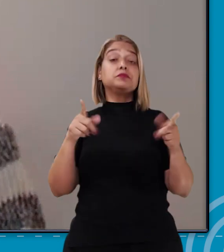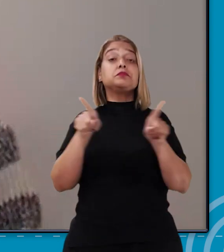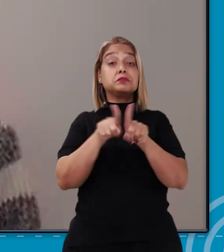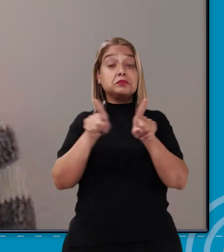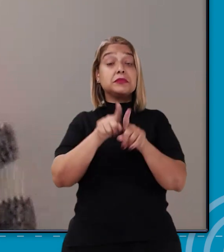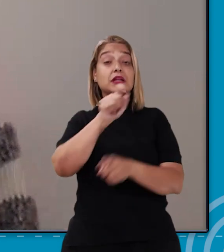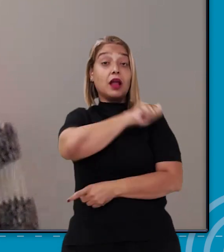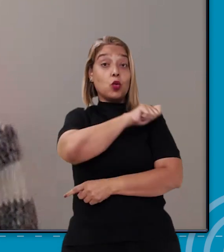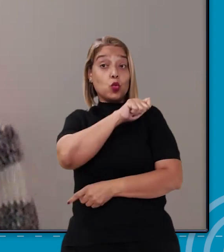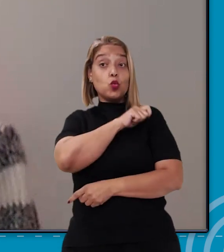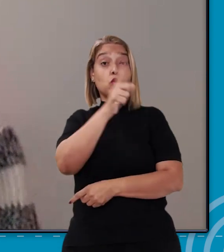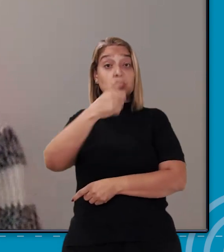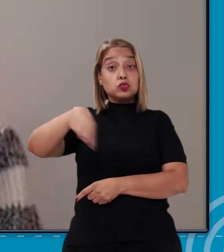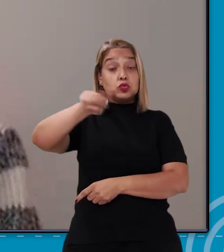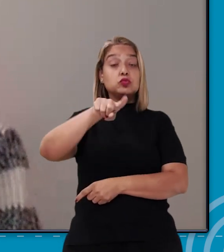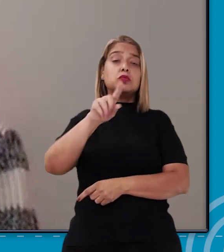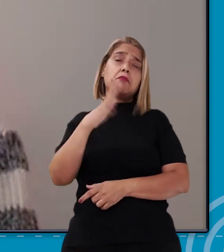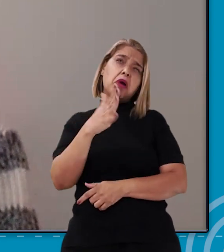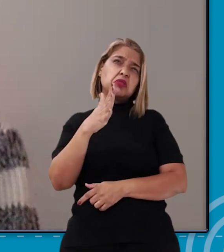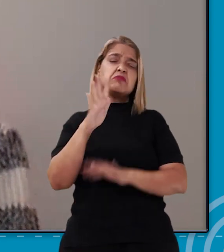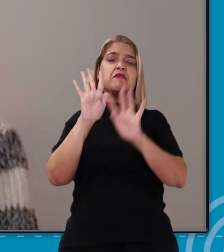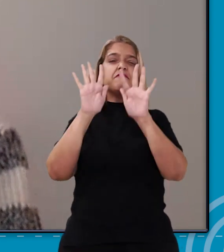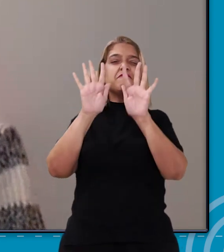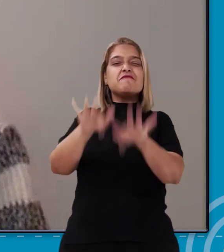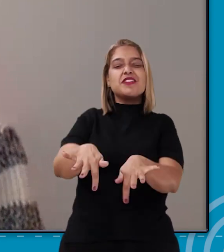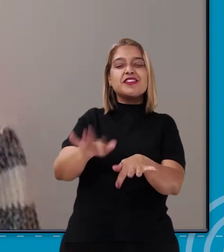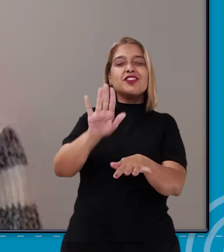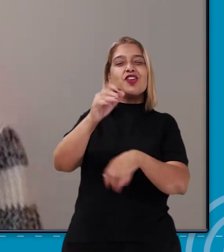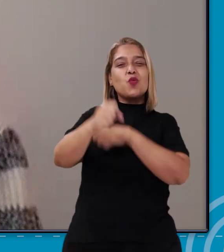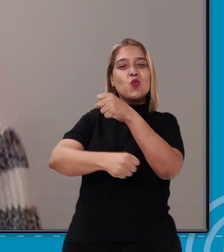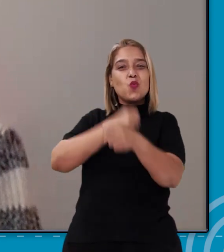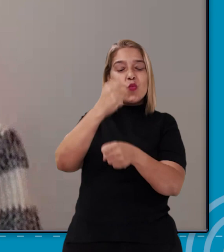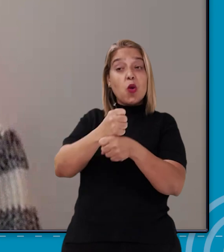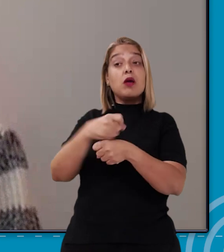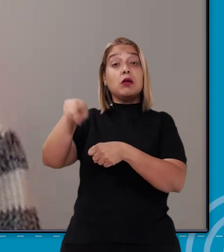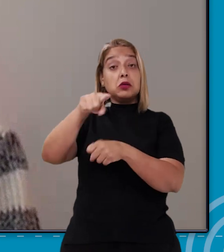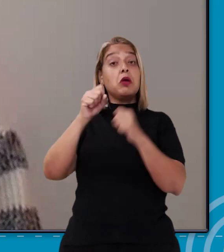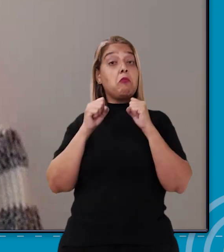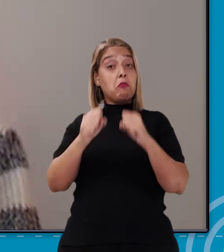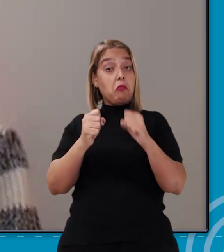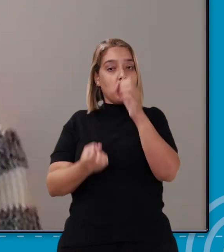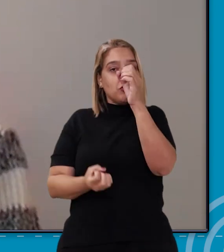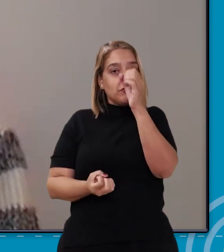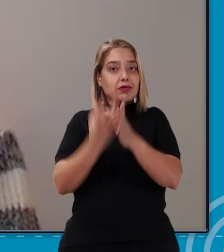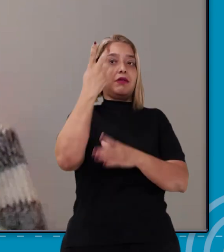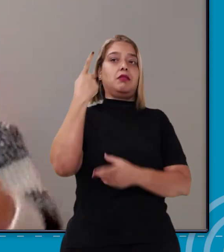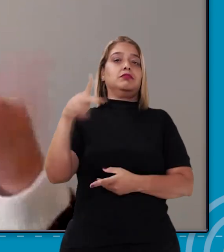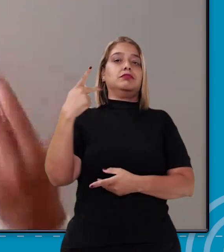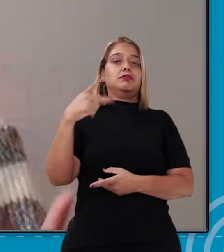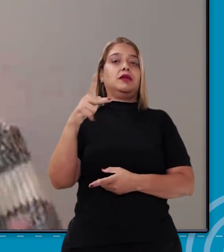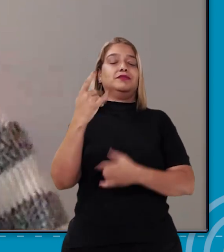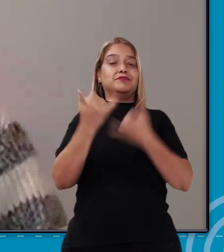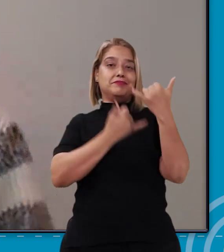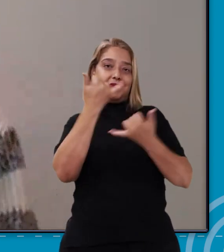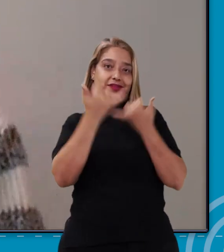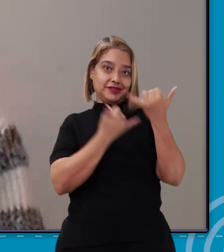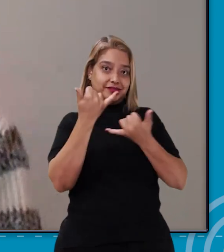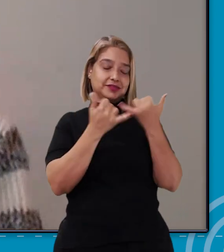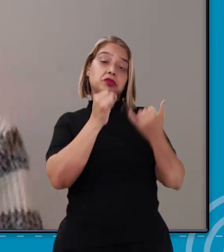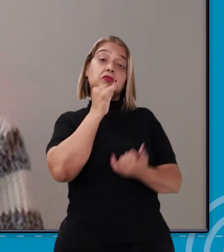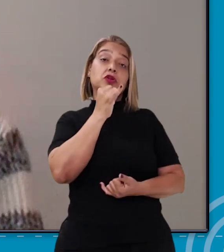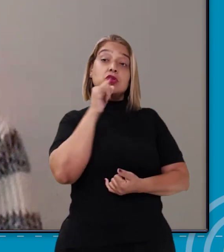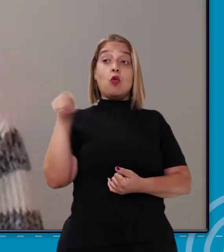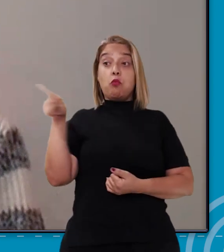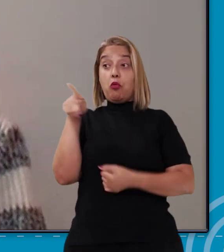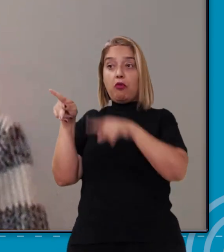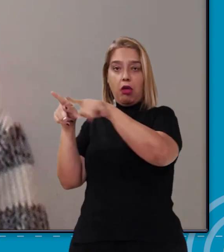E também, se os alunos estiverem mais nos anos finais do Fundamental 1, né, eles podem criar os próprios jogos.